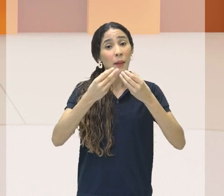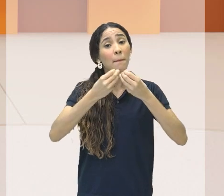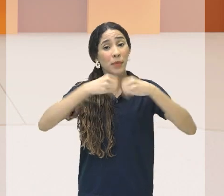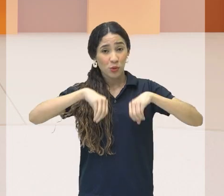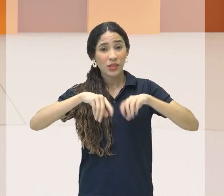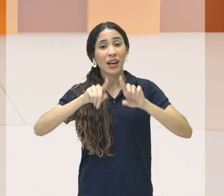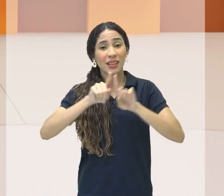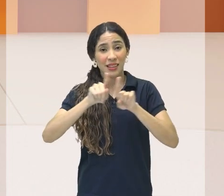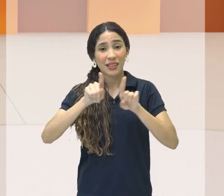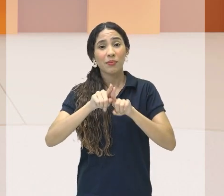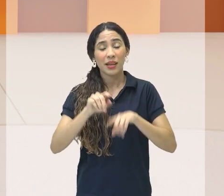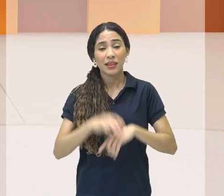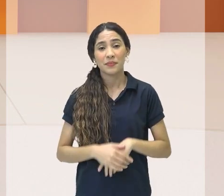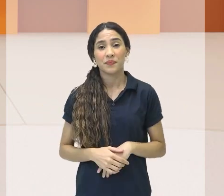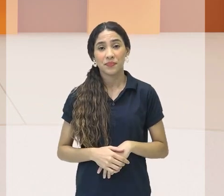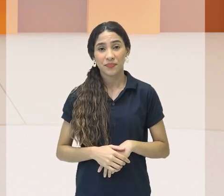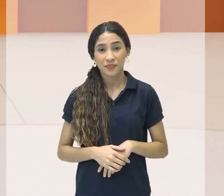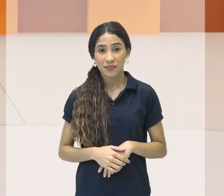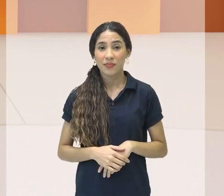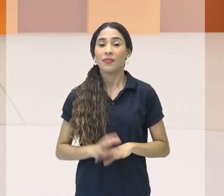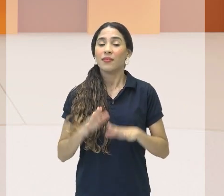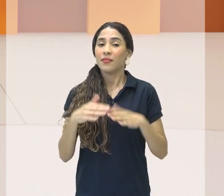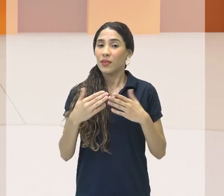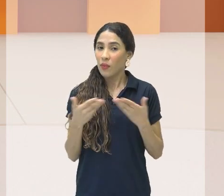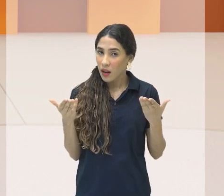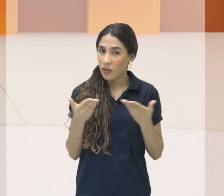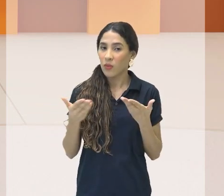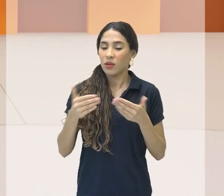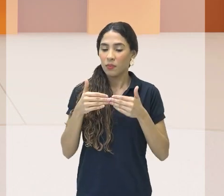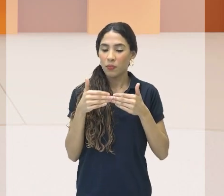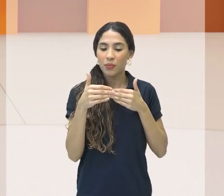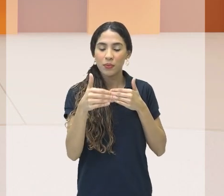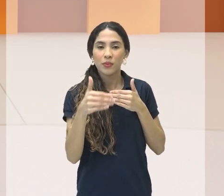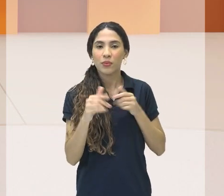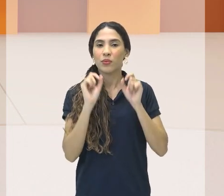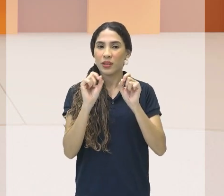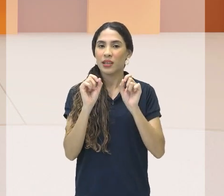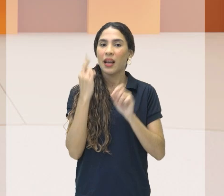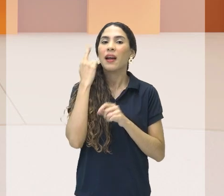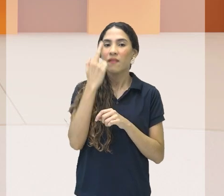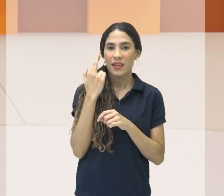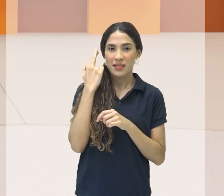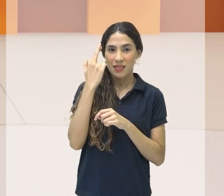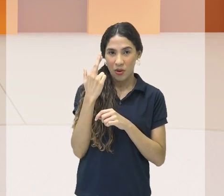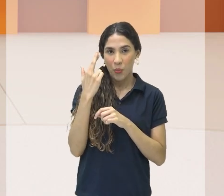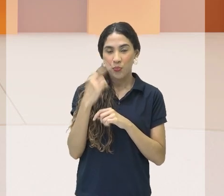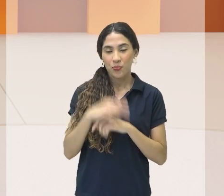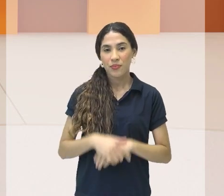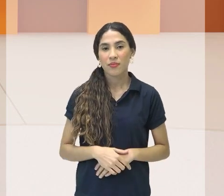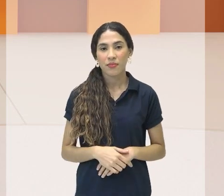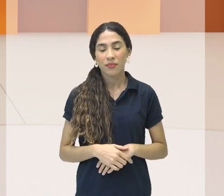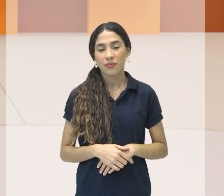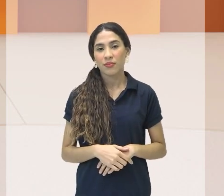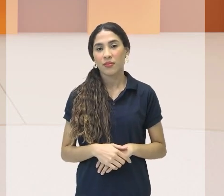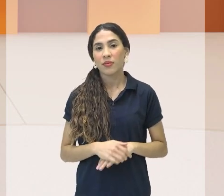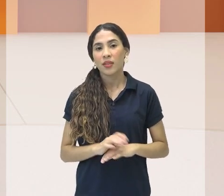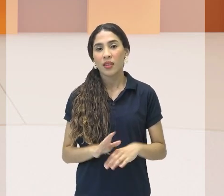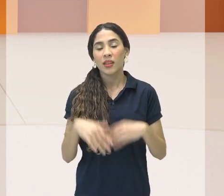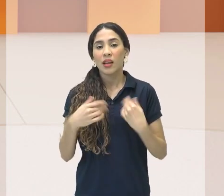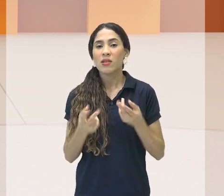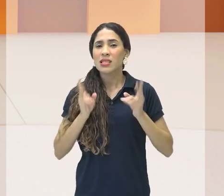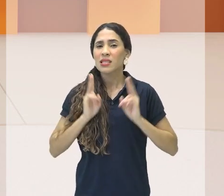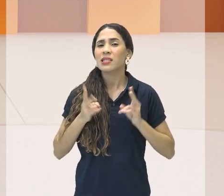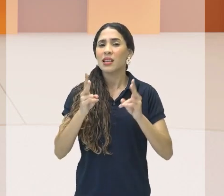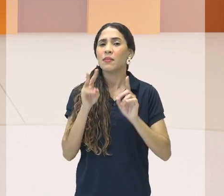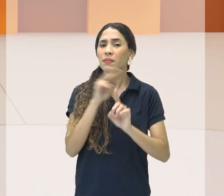prejudicá-lo. E aqui é que entra, né, o nosso ponto de reflexão. A gente tem sempre que